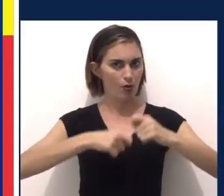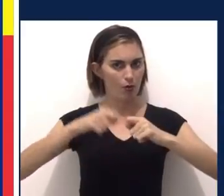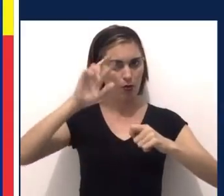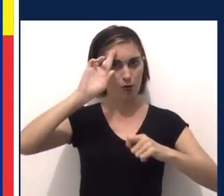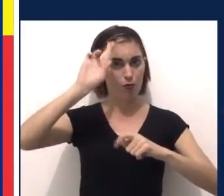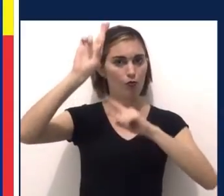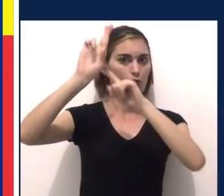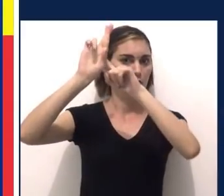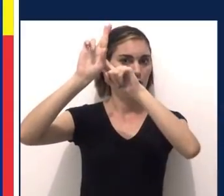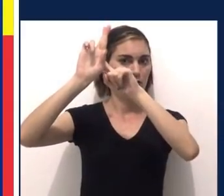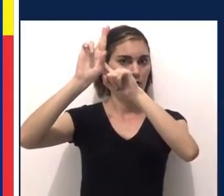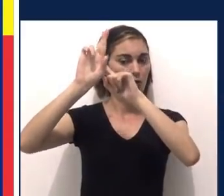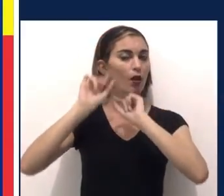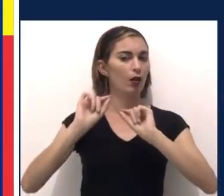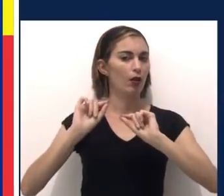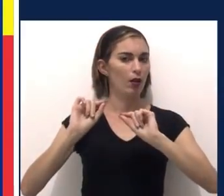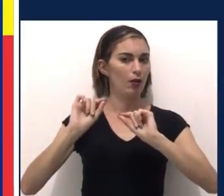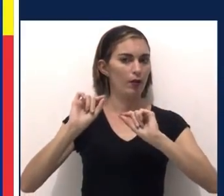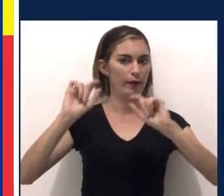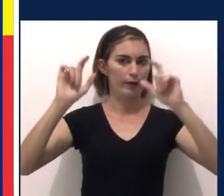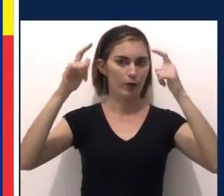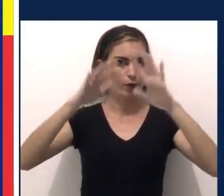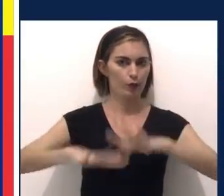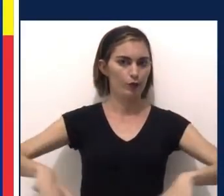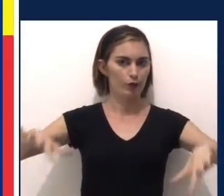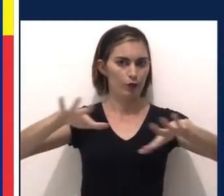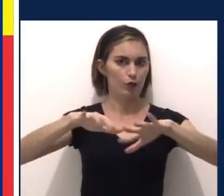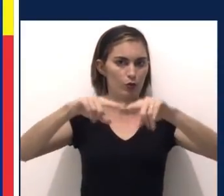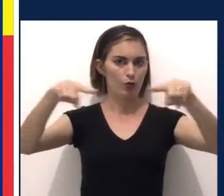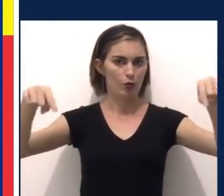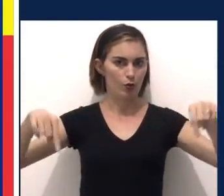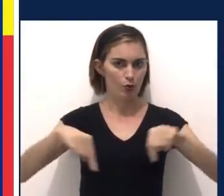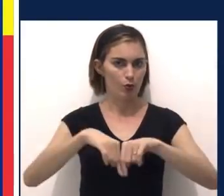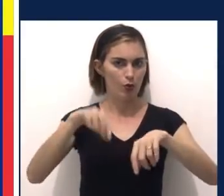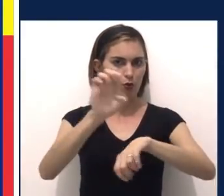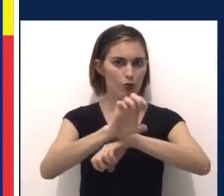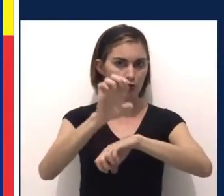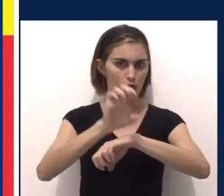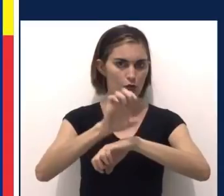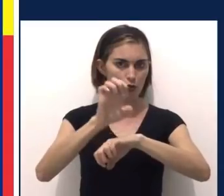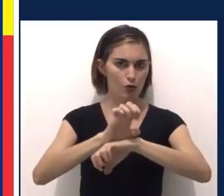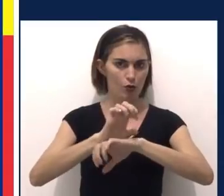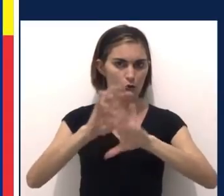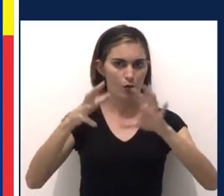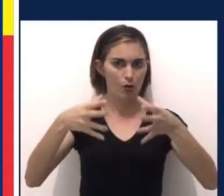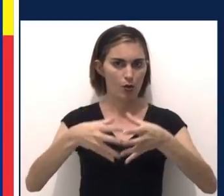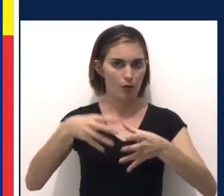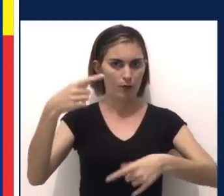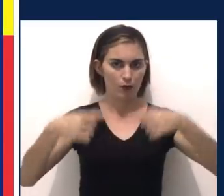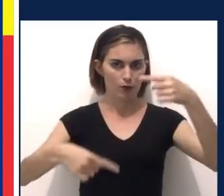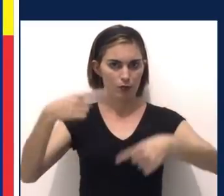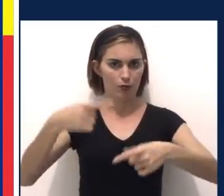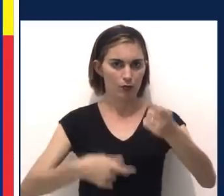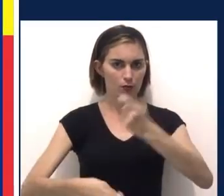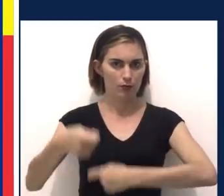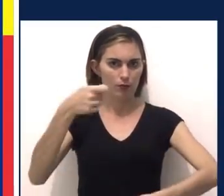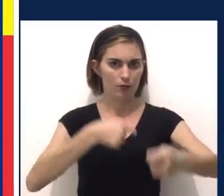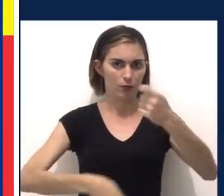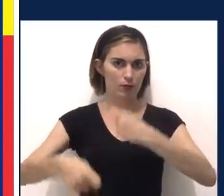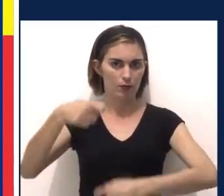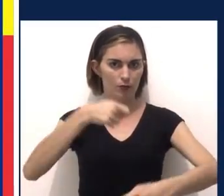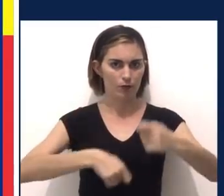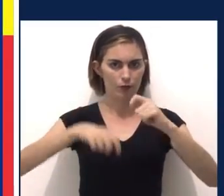com poder sobre quem? Sobre o território. Então, o Estado é um organismo político